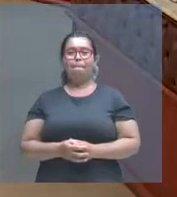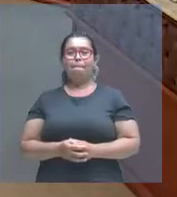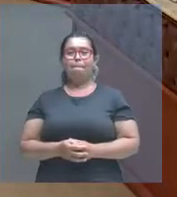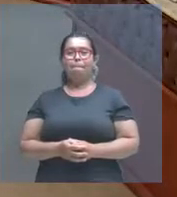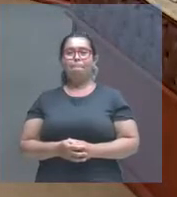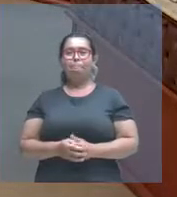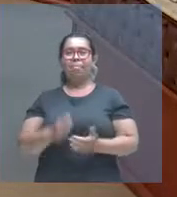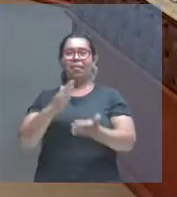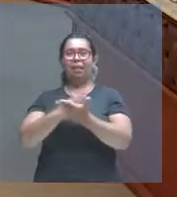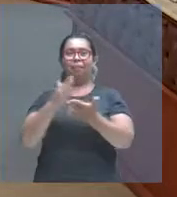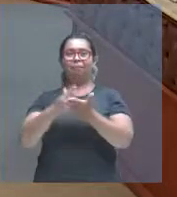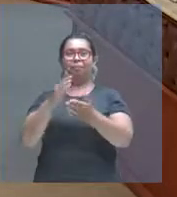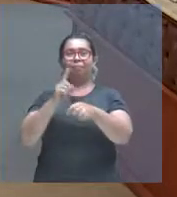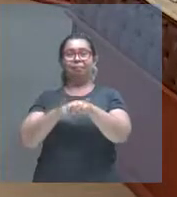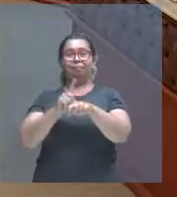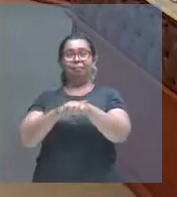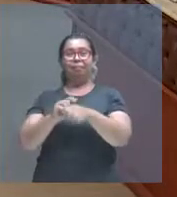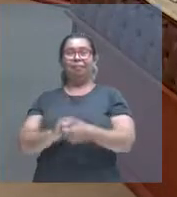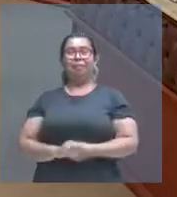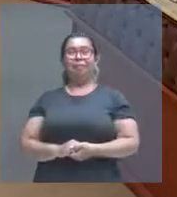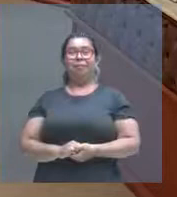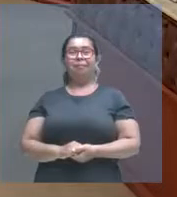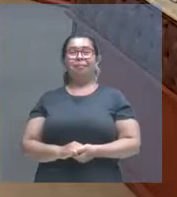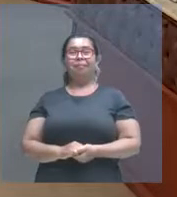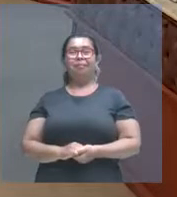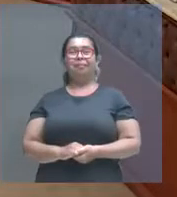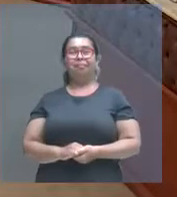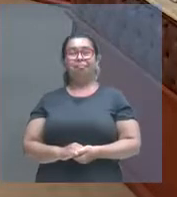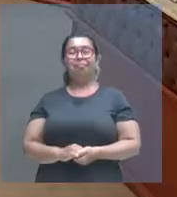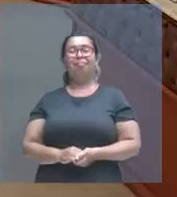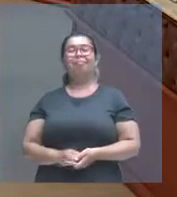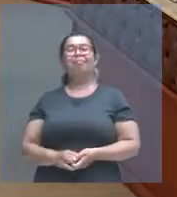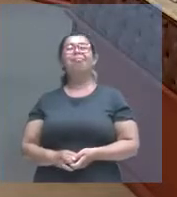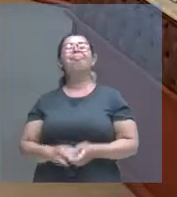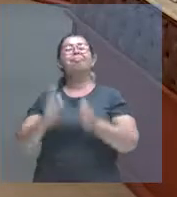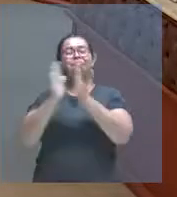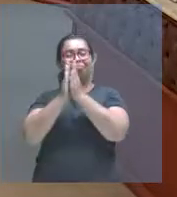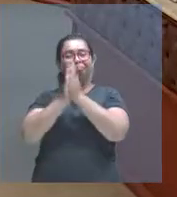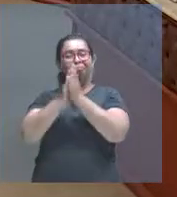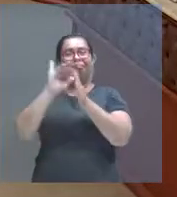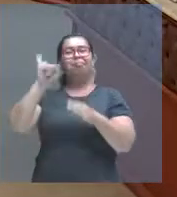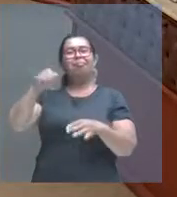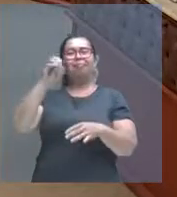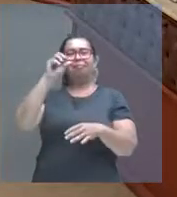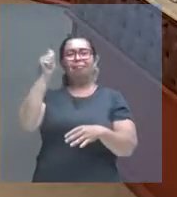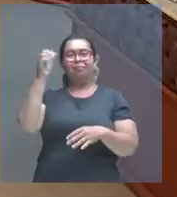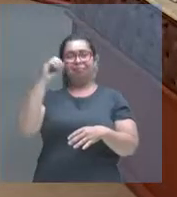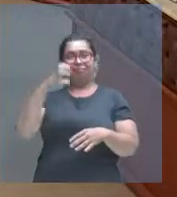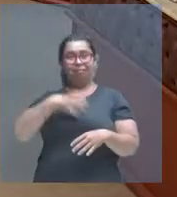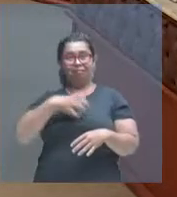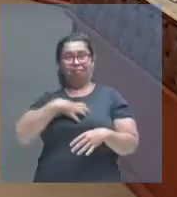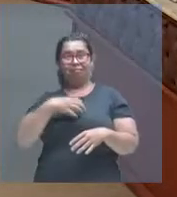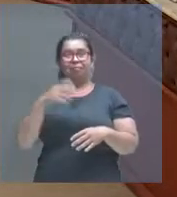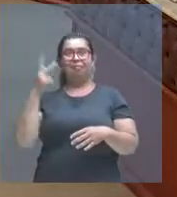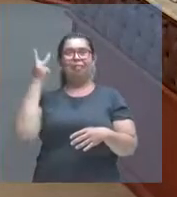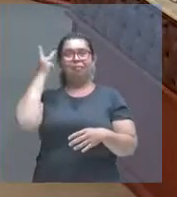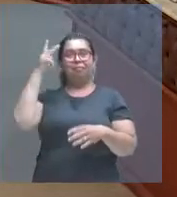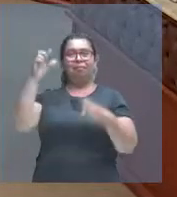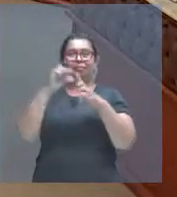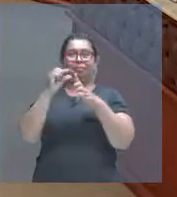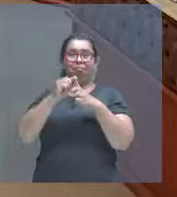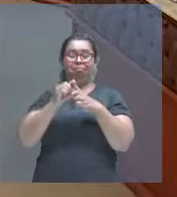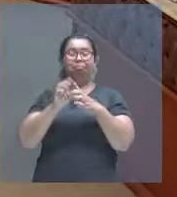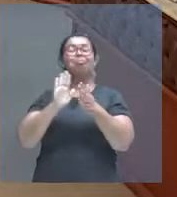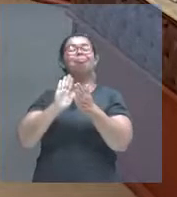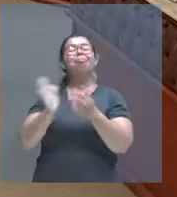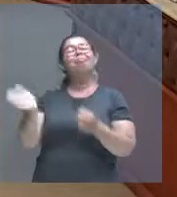Cada momento, né, uma... É, seu João, parabéns, seu João, pelas palavras, né, que saiu tudo do